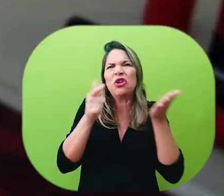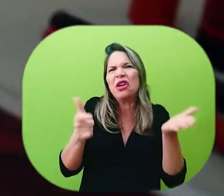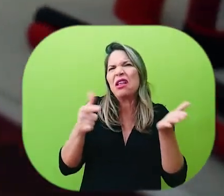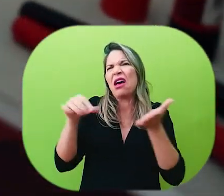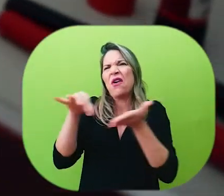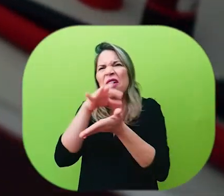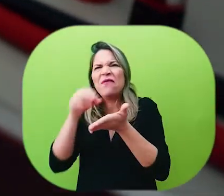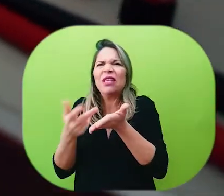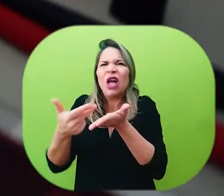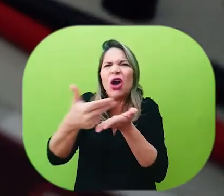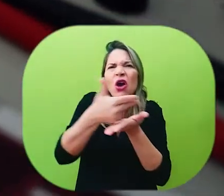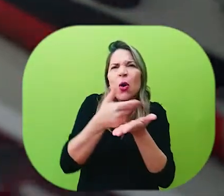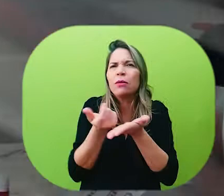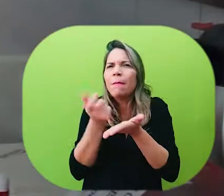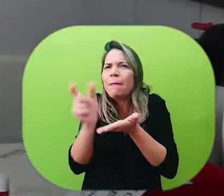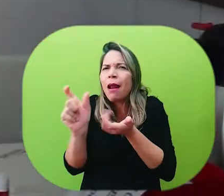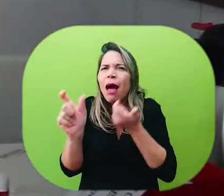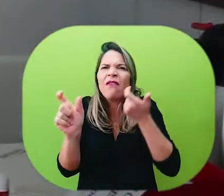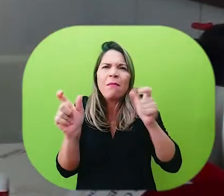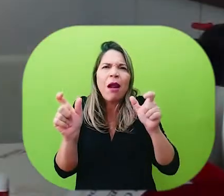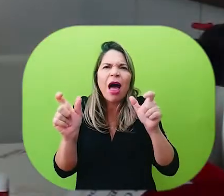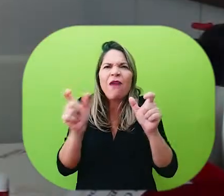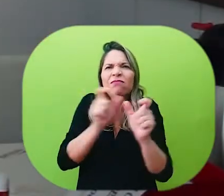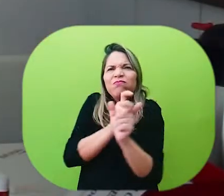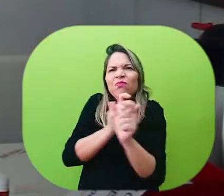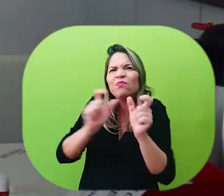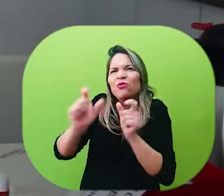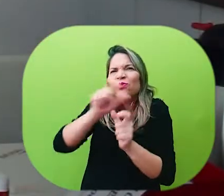revistas, vou recortando as palavras,